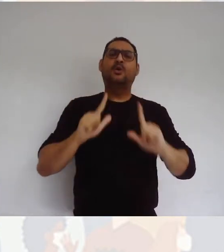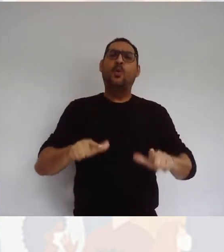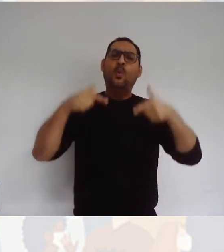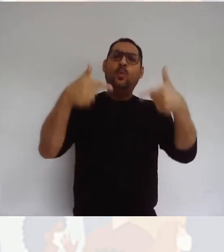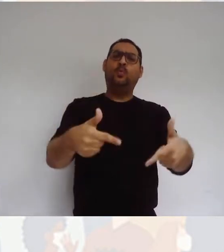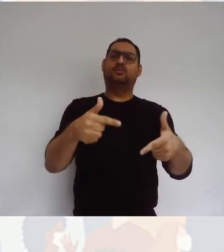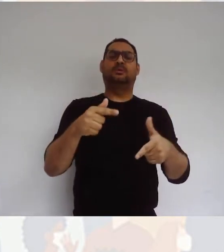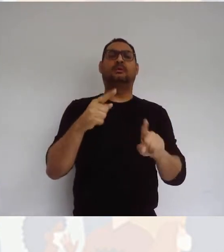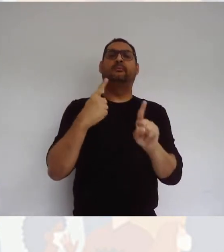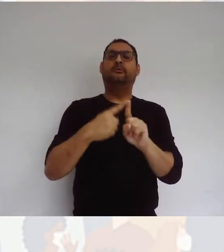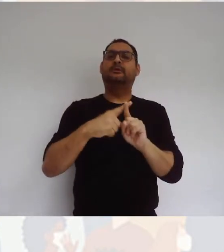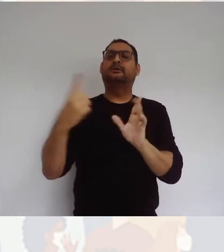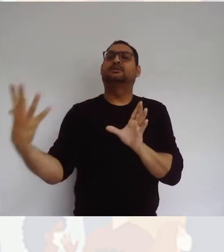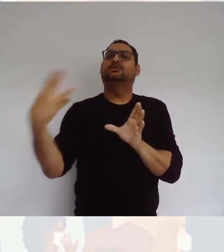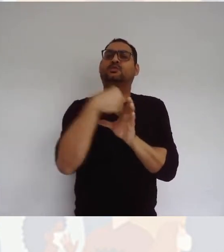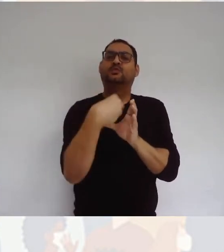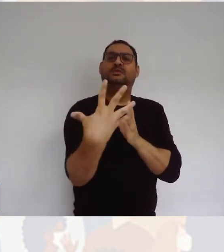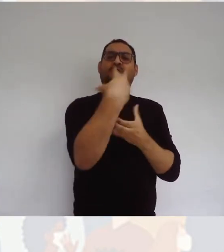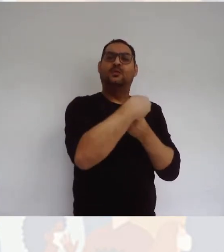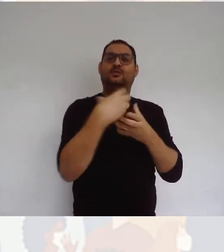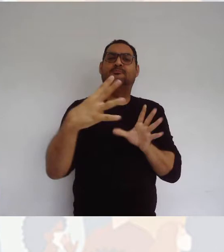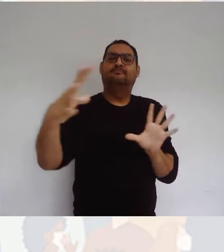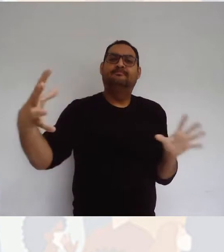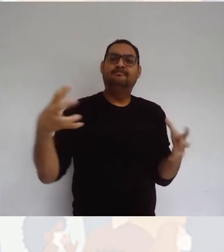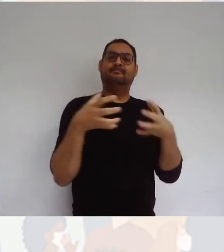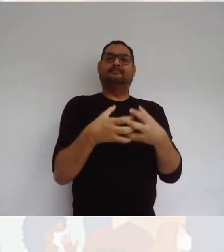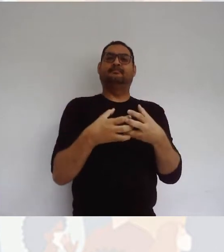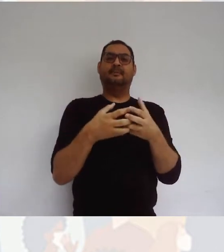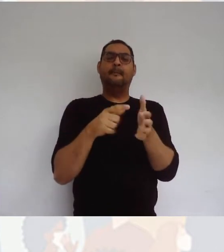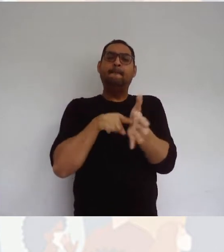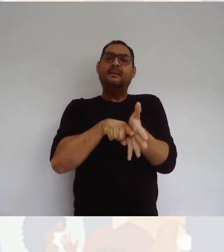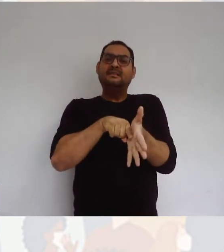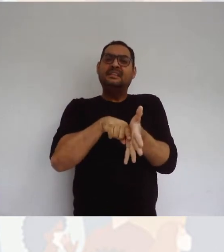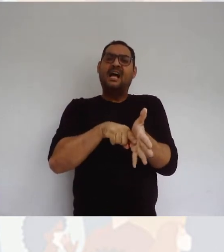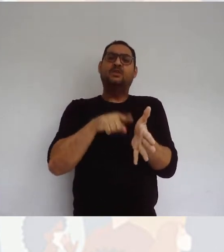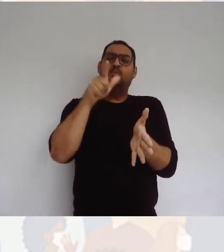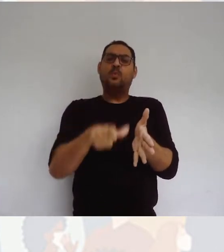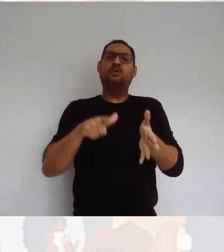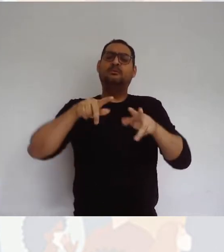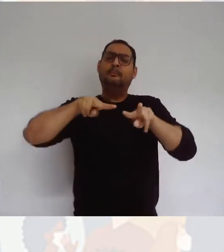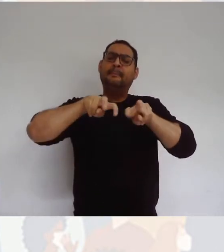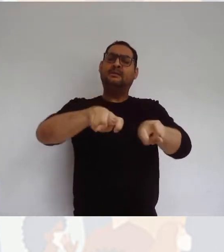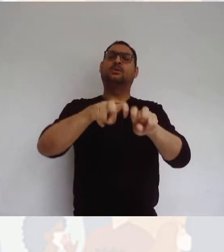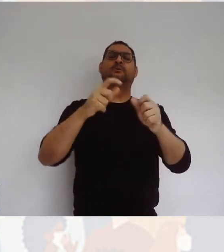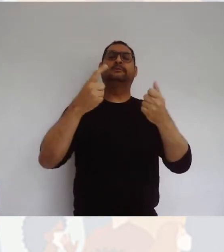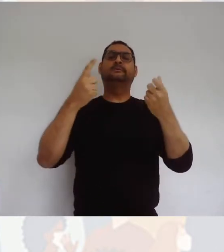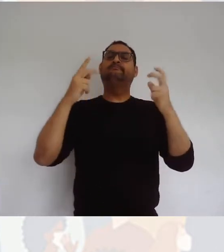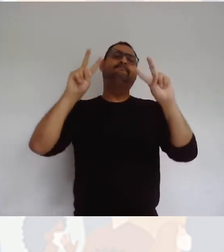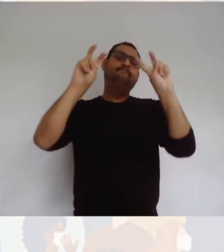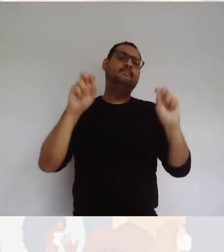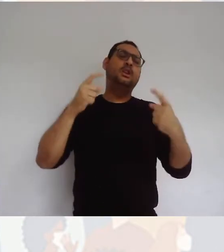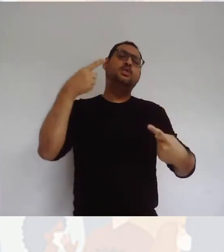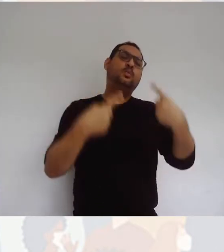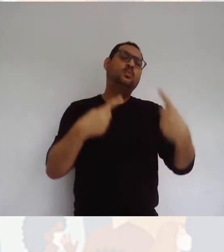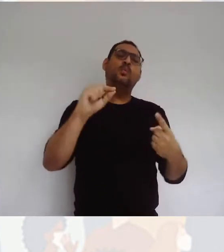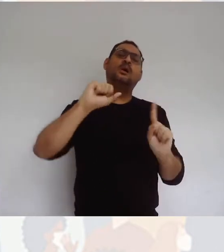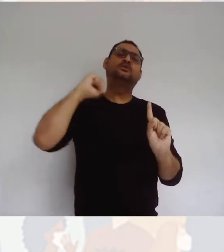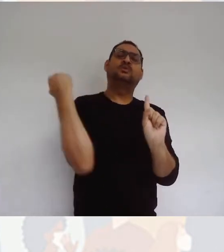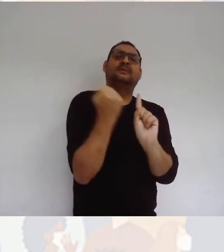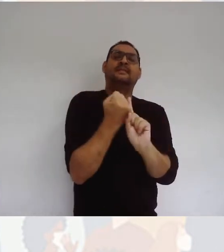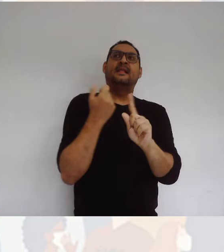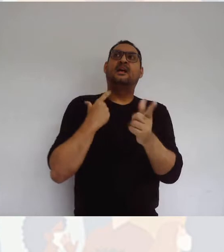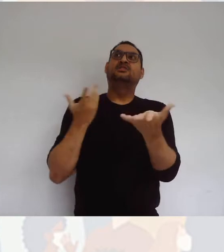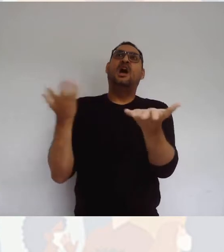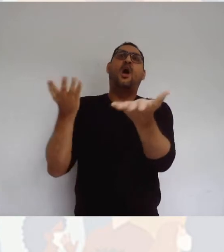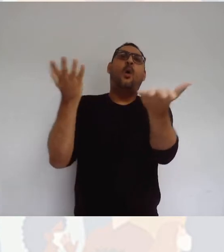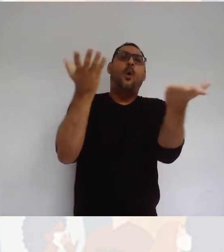congregar pesquisadoras e pesquisadores para discutirmos as questões da sociedade